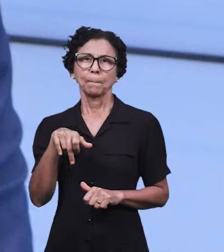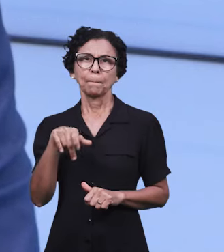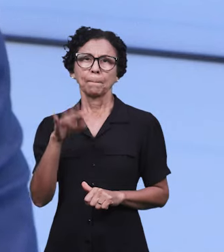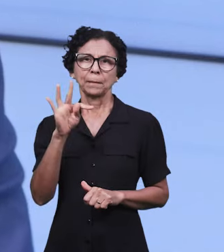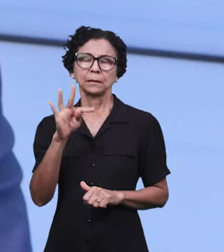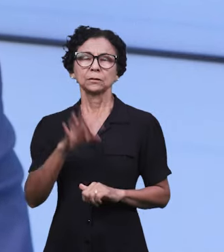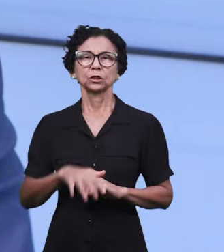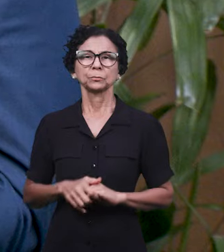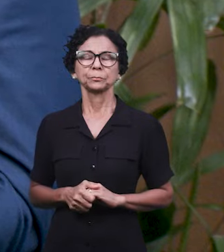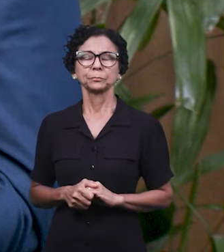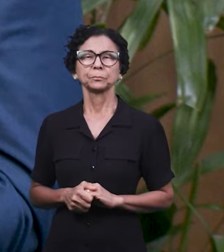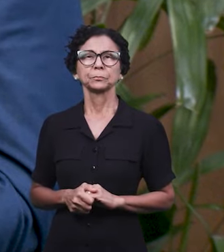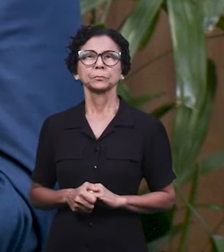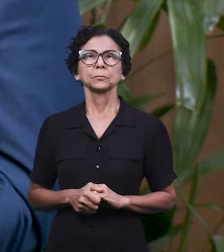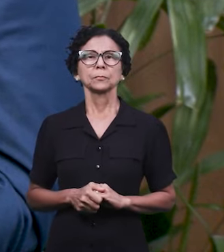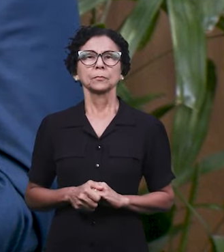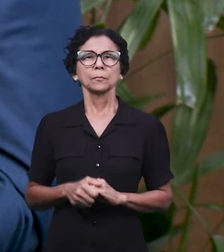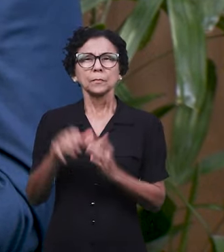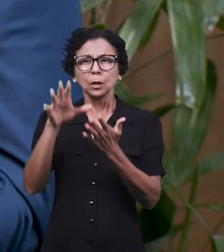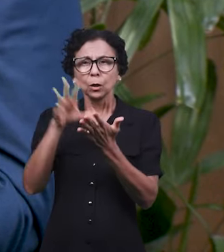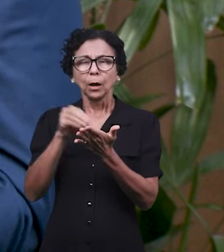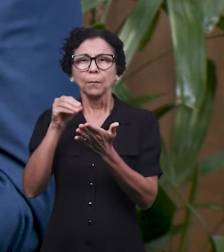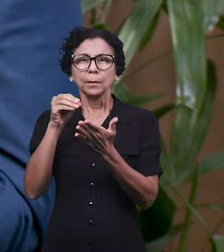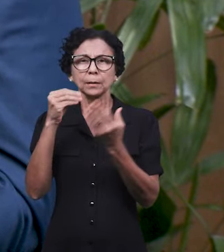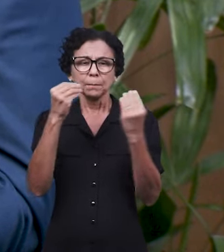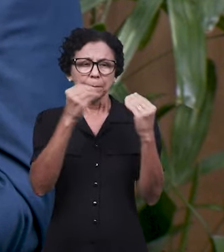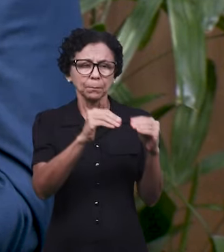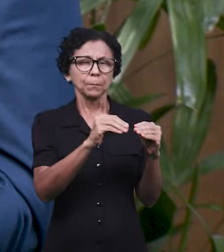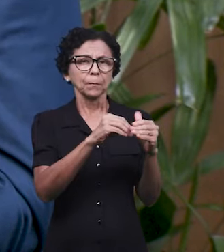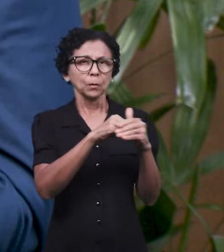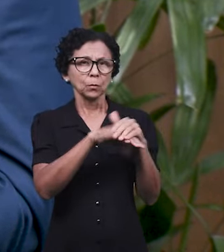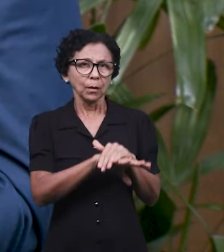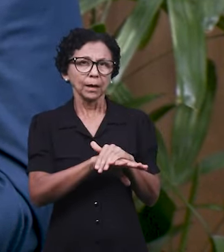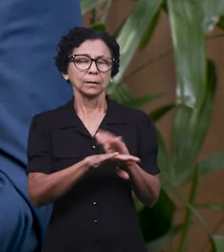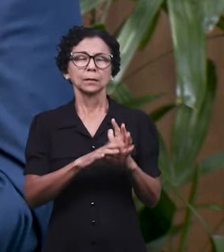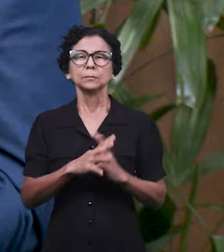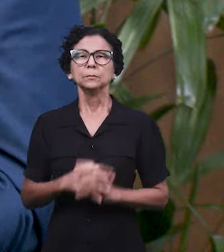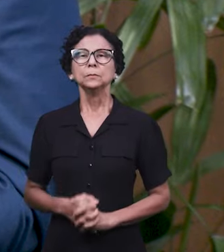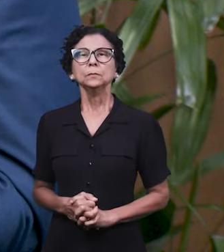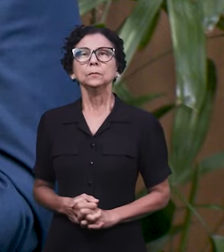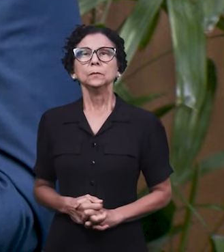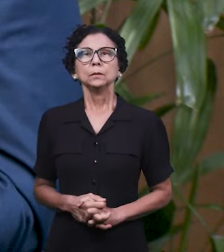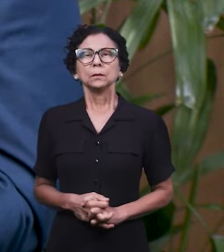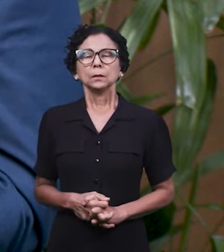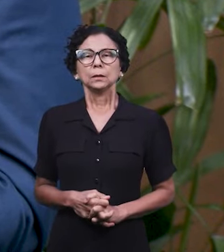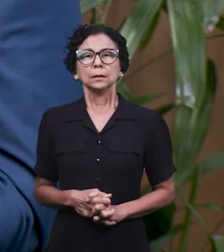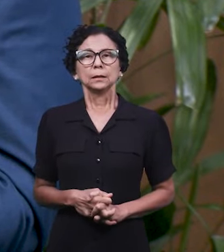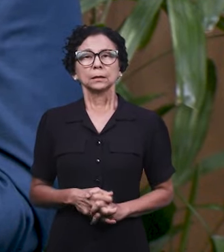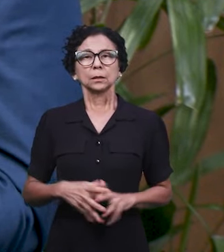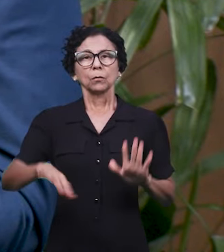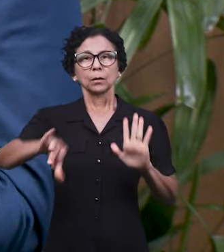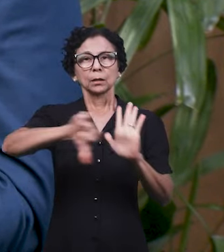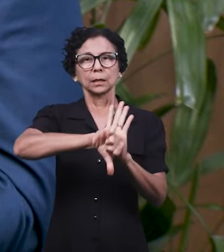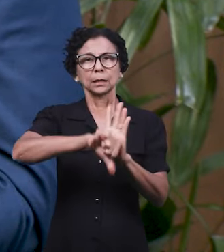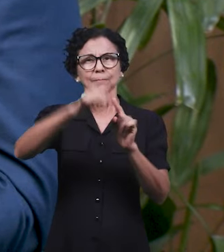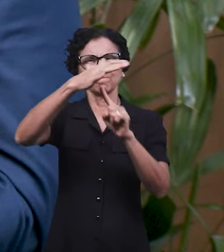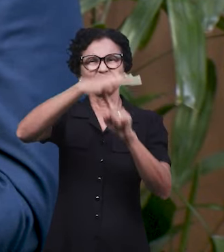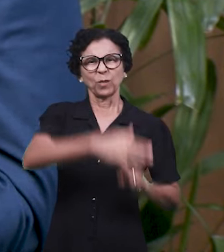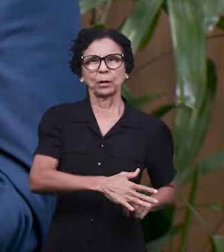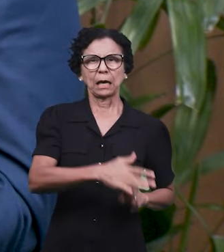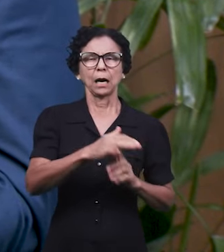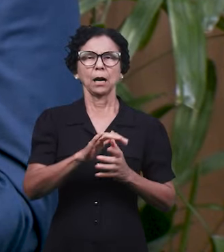do vídeo Seria muito bom Dres frisando também que caso esse caso né algum dos crimes contra a honra ele seja praticado